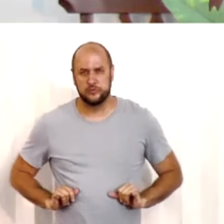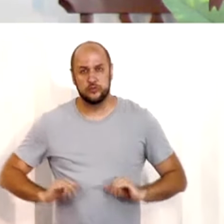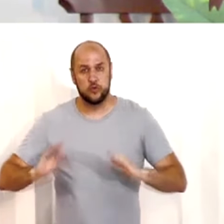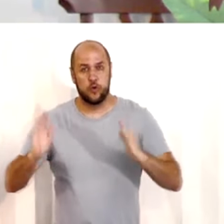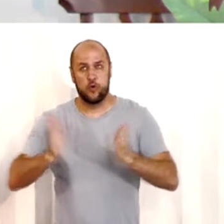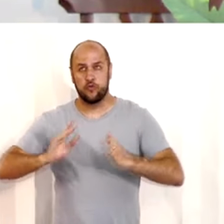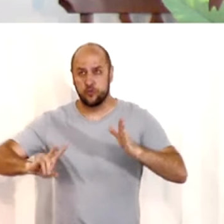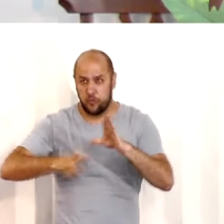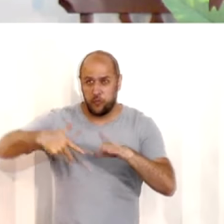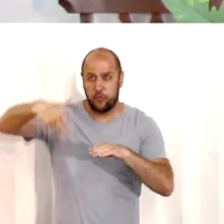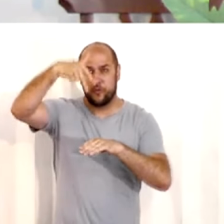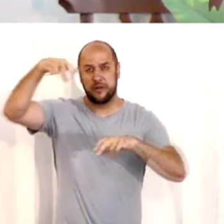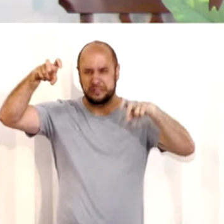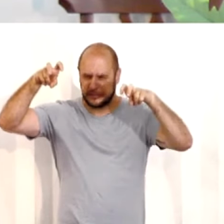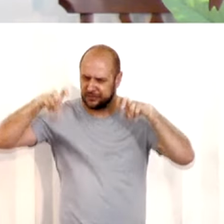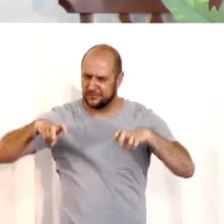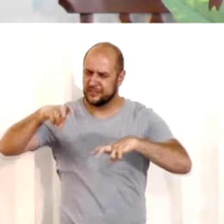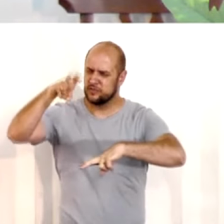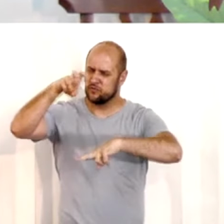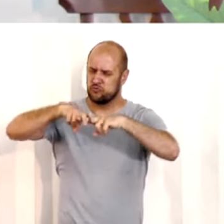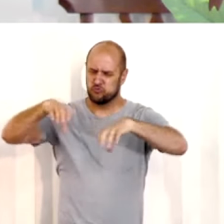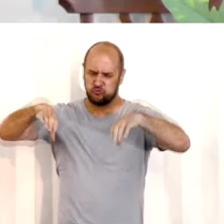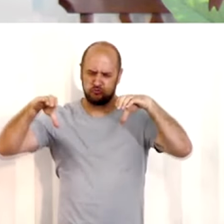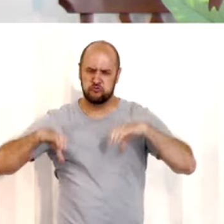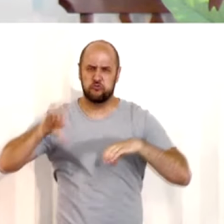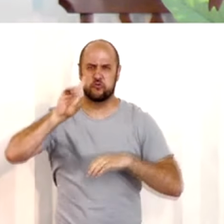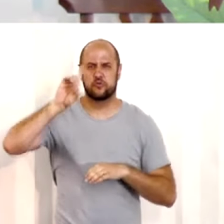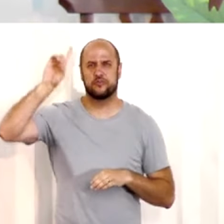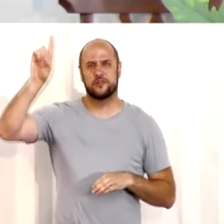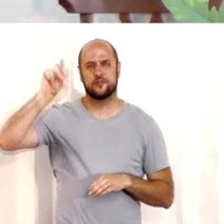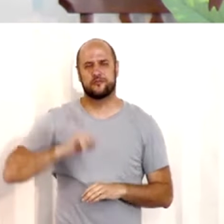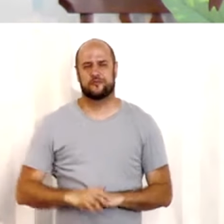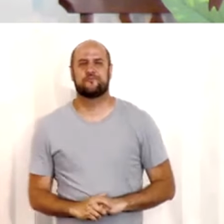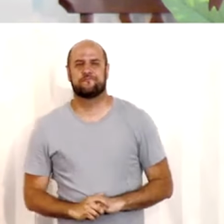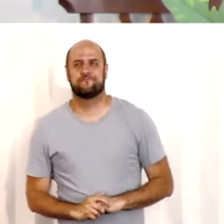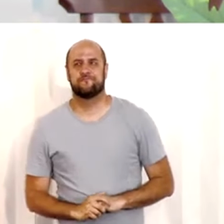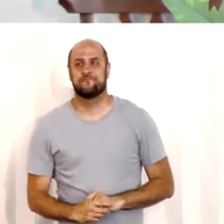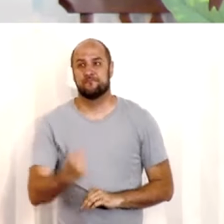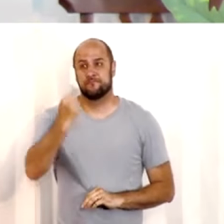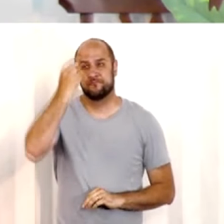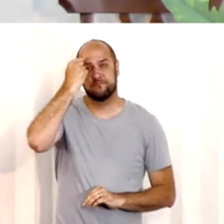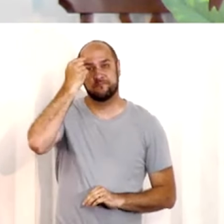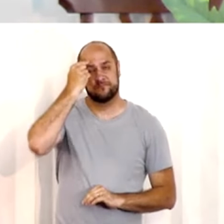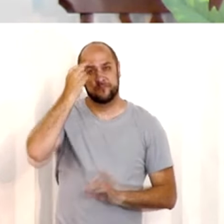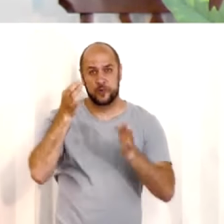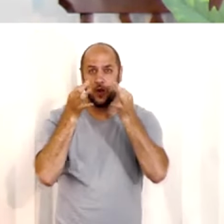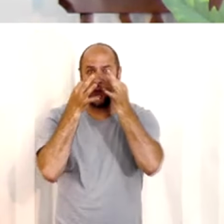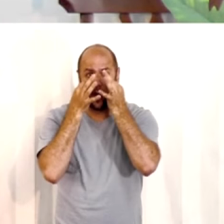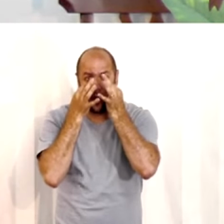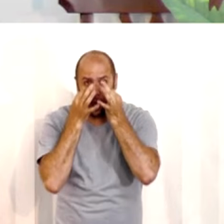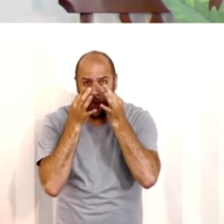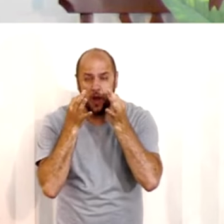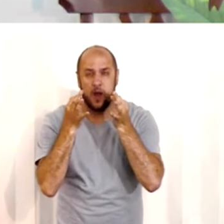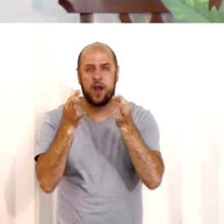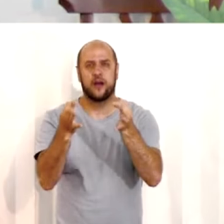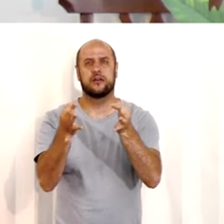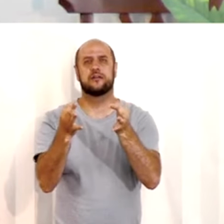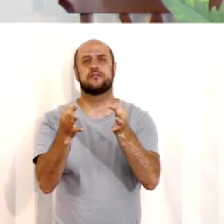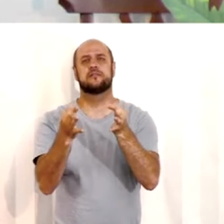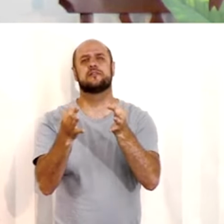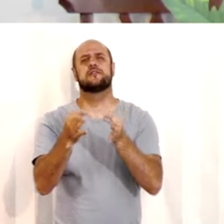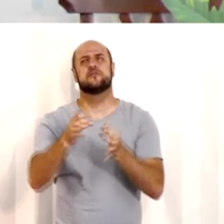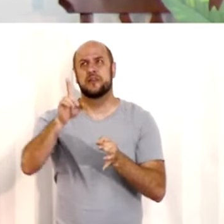à destra do trono de Deus. Considerai, pois, atentamente aquele que